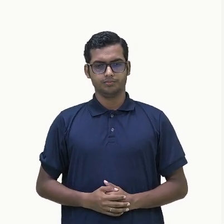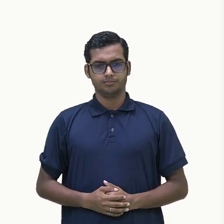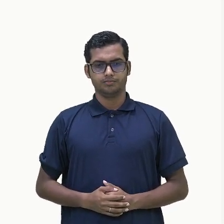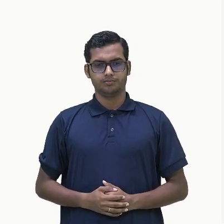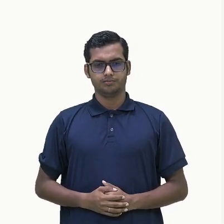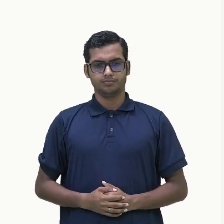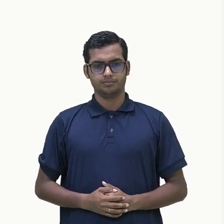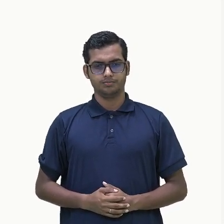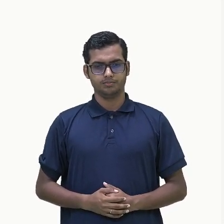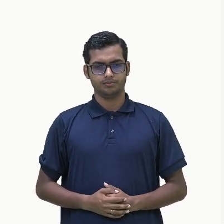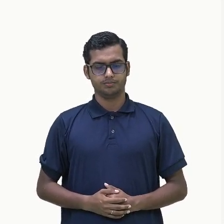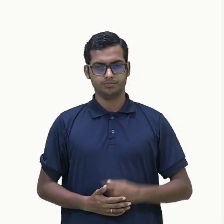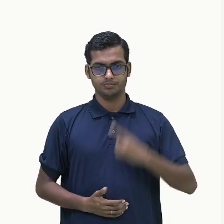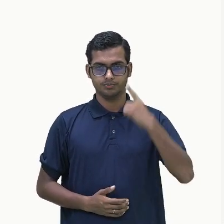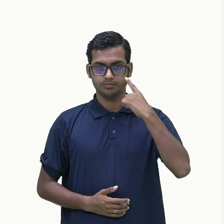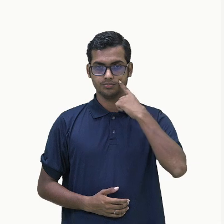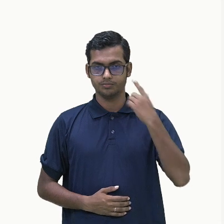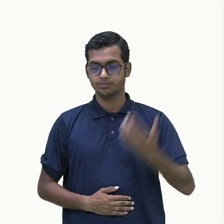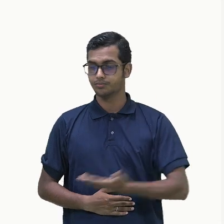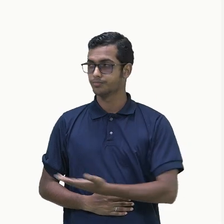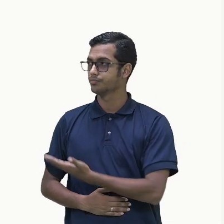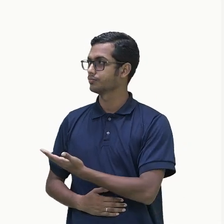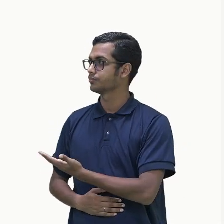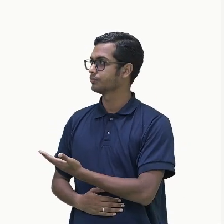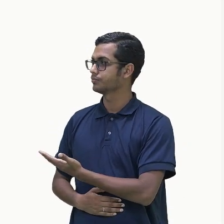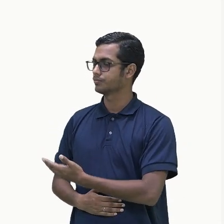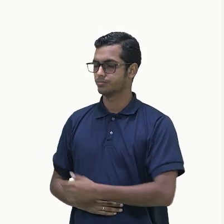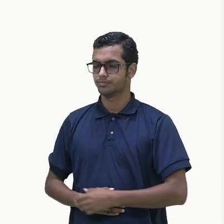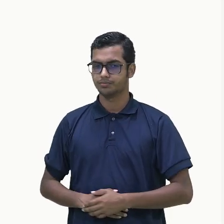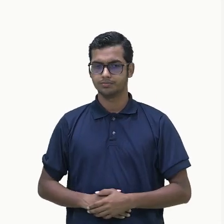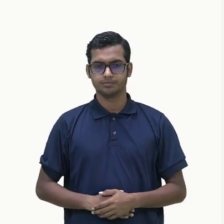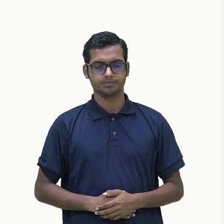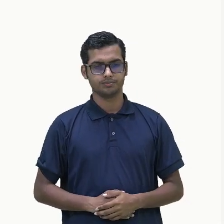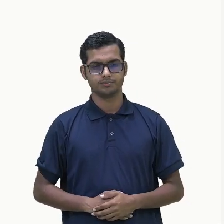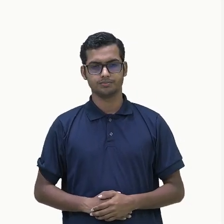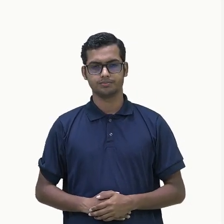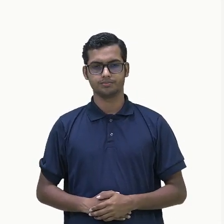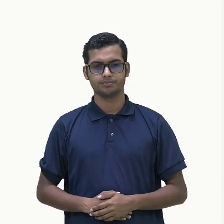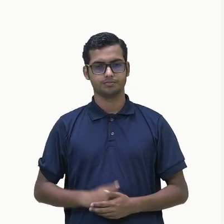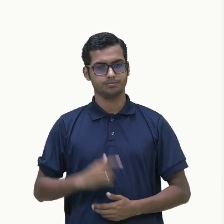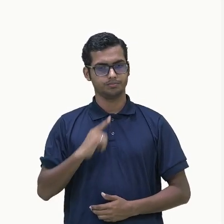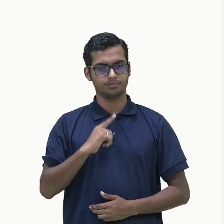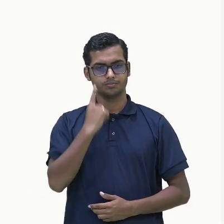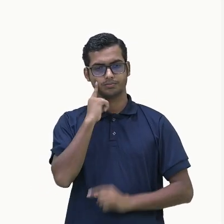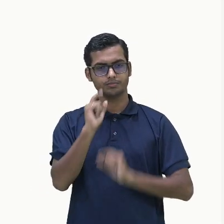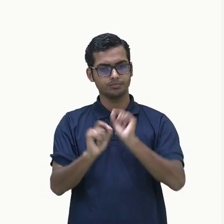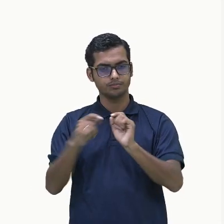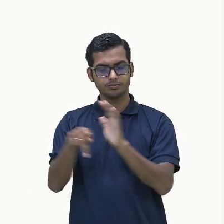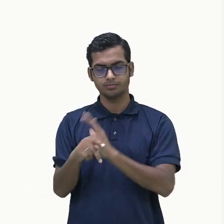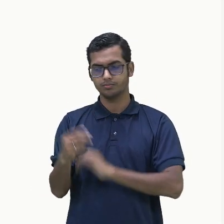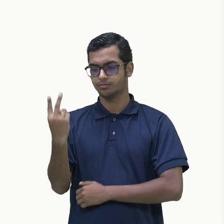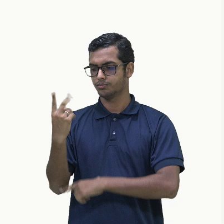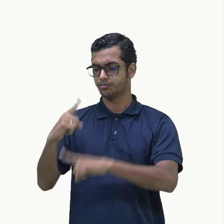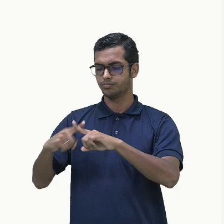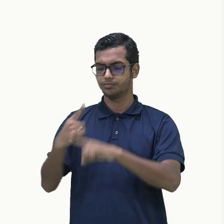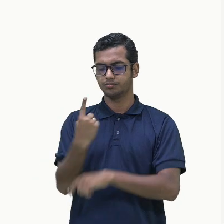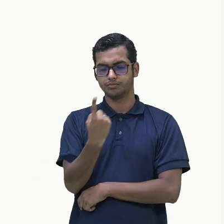5 vezes 6. Então, agora eu vou ter, ó, 2 vezes 10, 20,